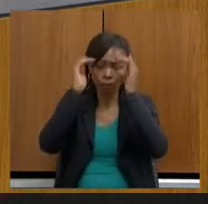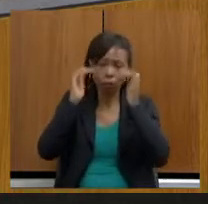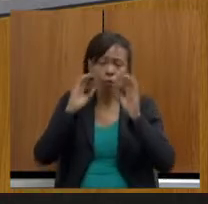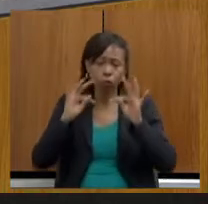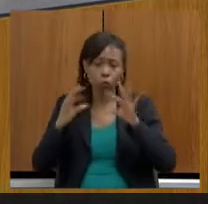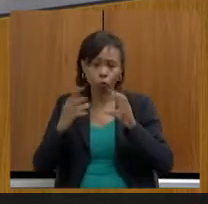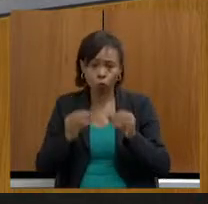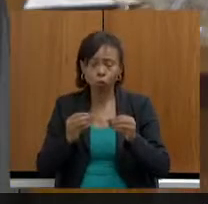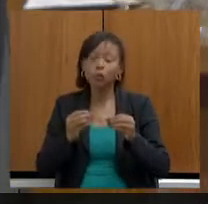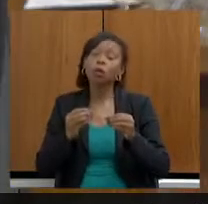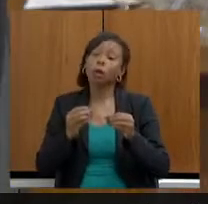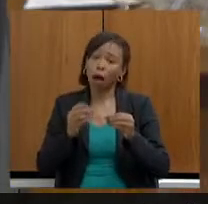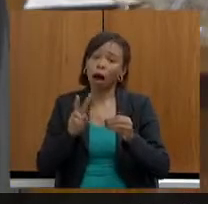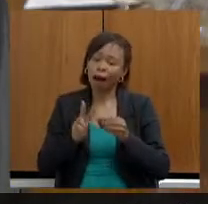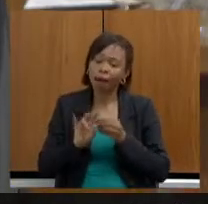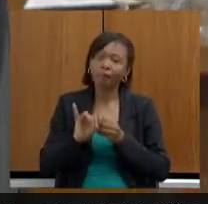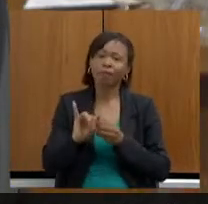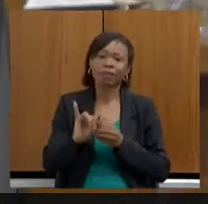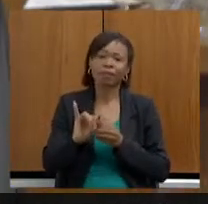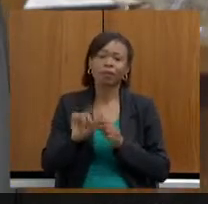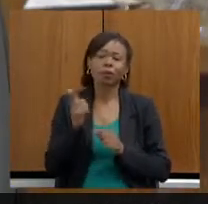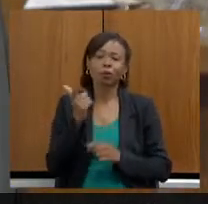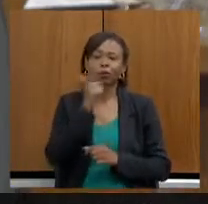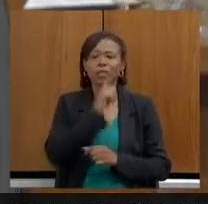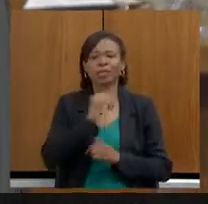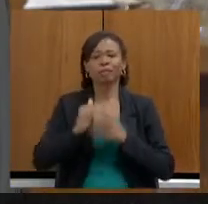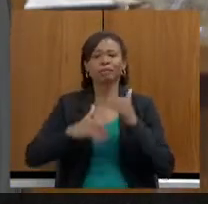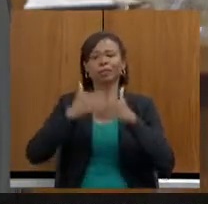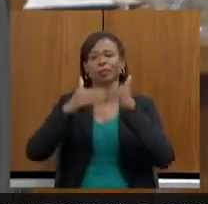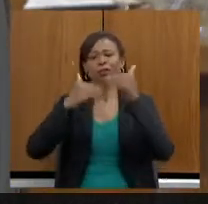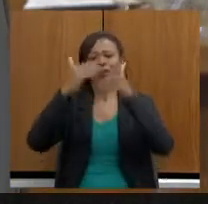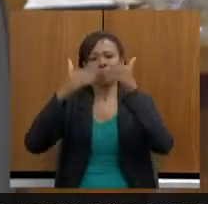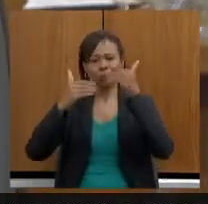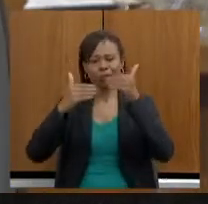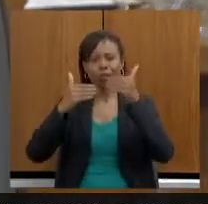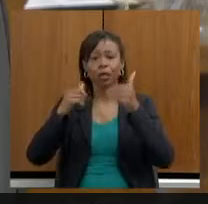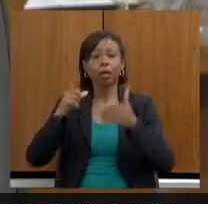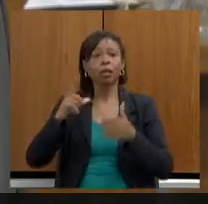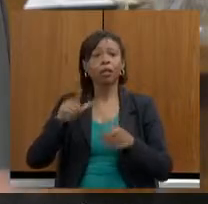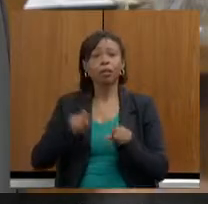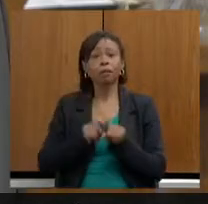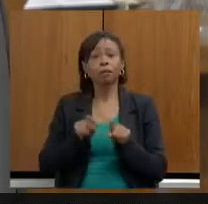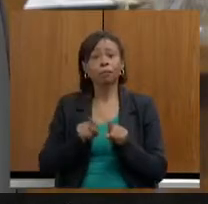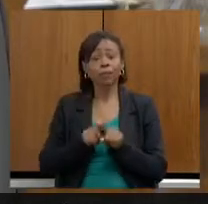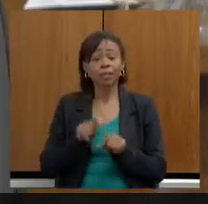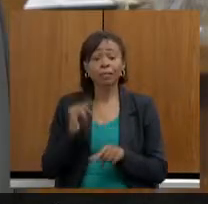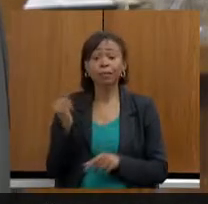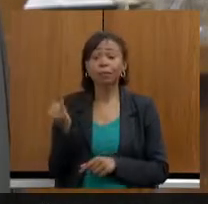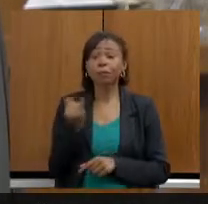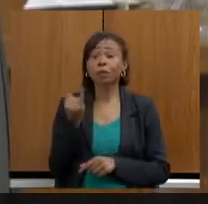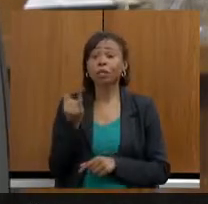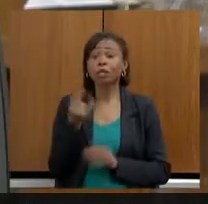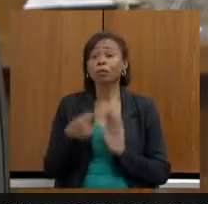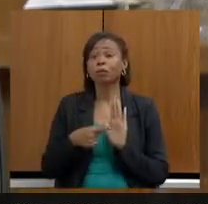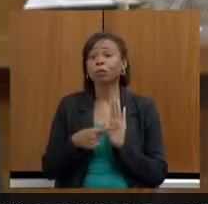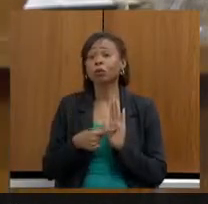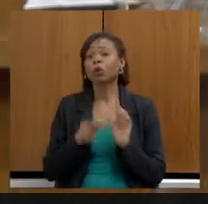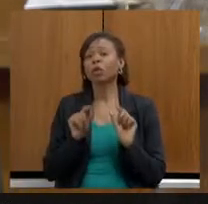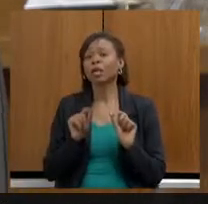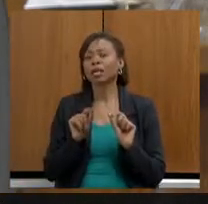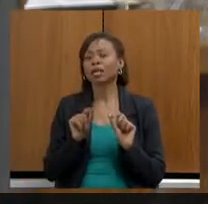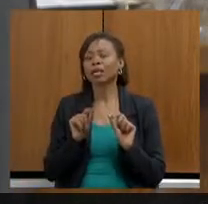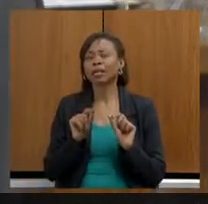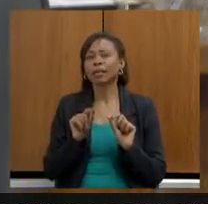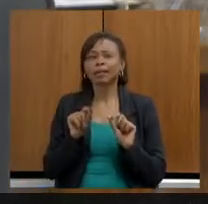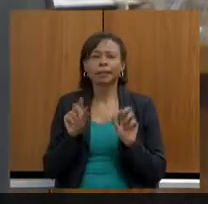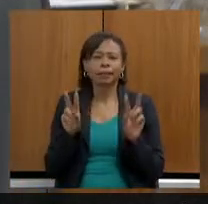a gente vai conseguir sim fazer esse avanço né Tem algo também que é muito importante destacar a gente fala